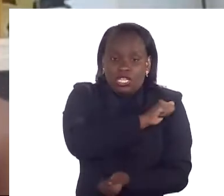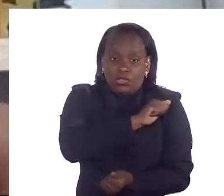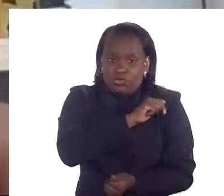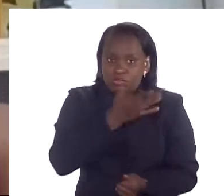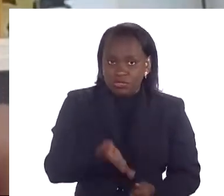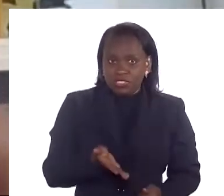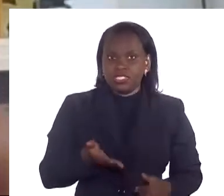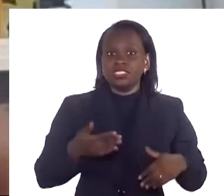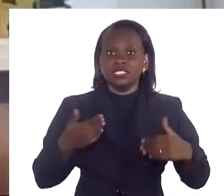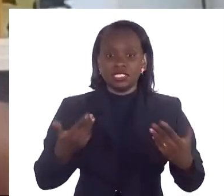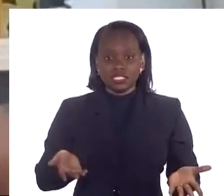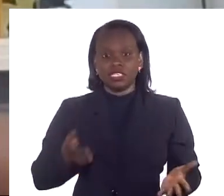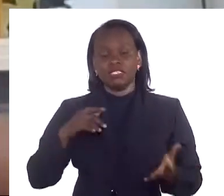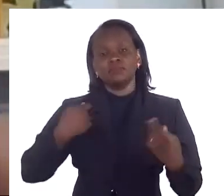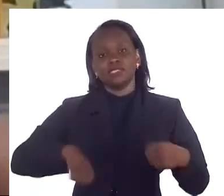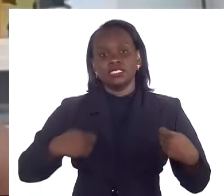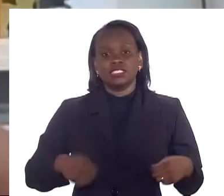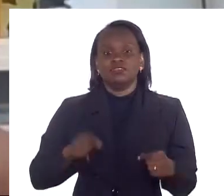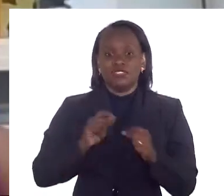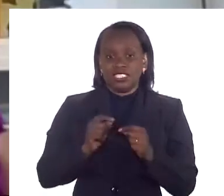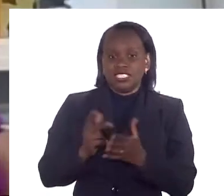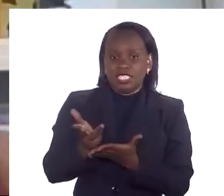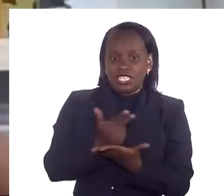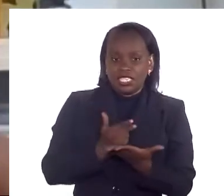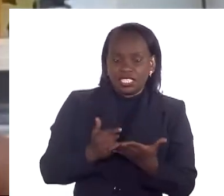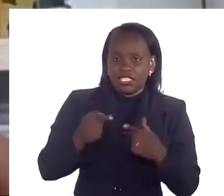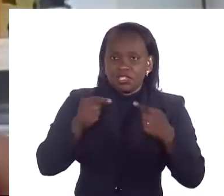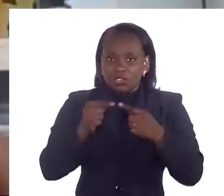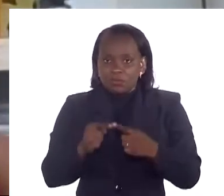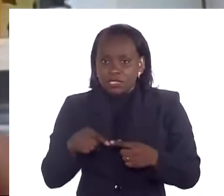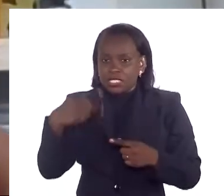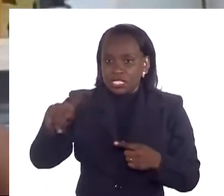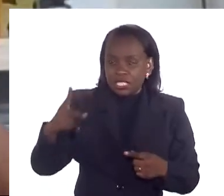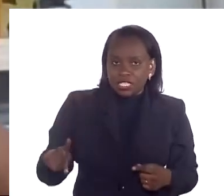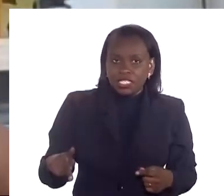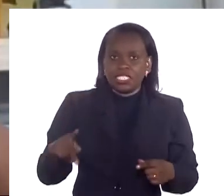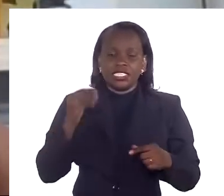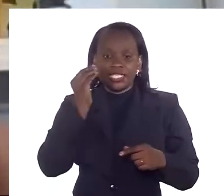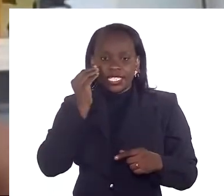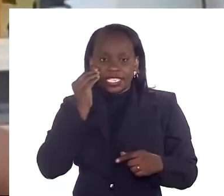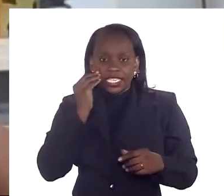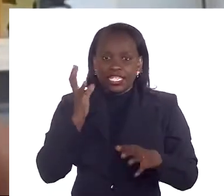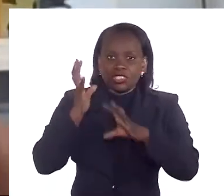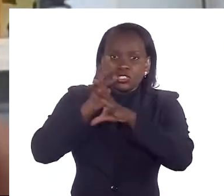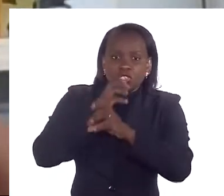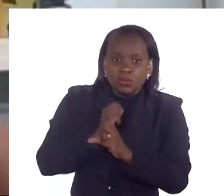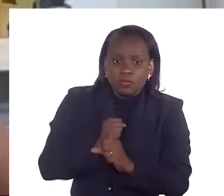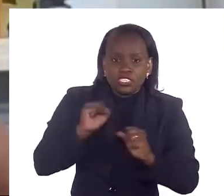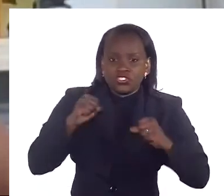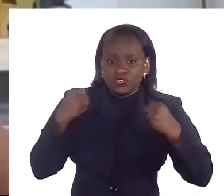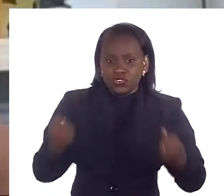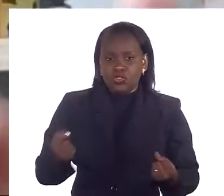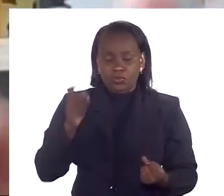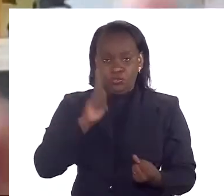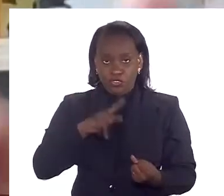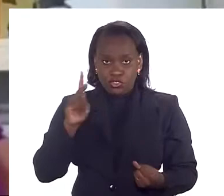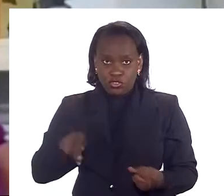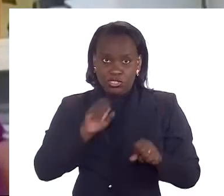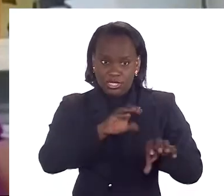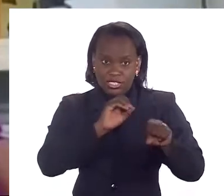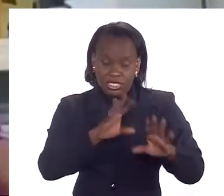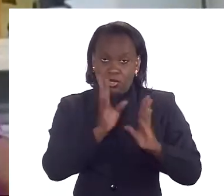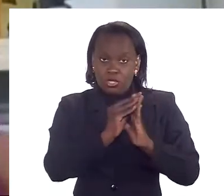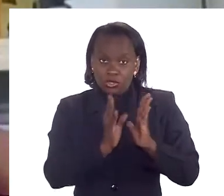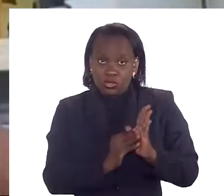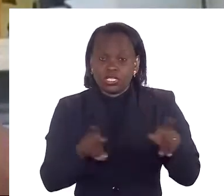onde tem aquele aluno, né? Então, a gente tem que fazer os desenhos, né? De acordo com a demanda, tentar somar os esforços, né? Do professor